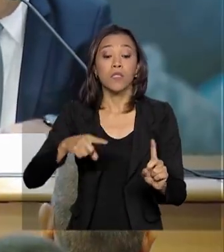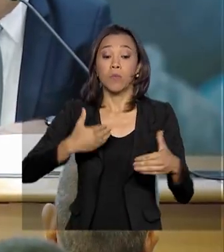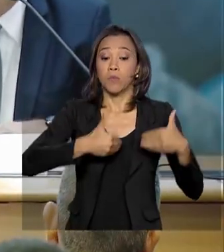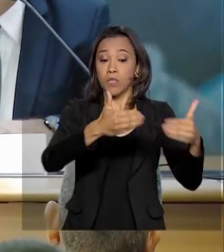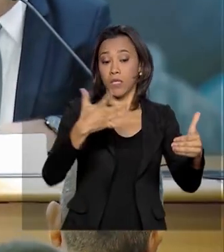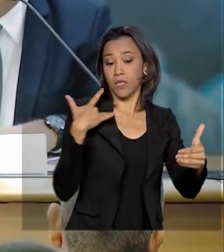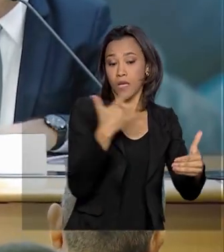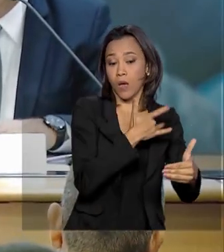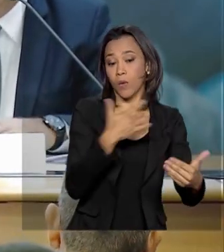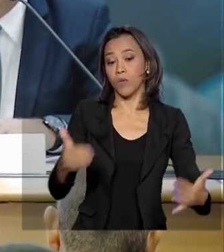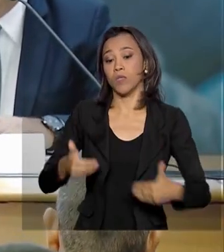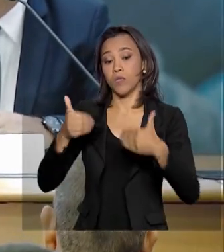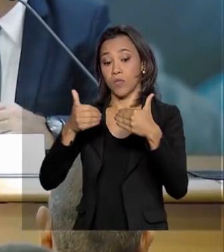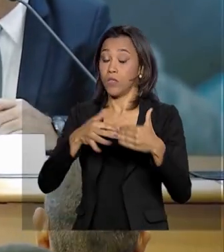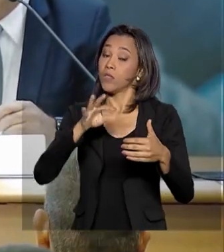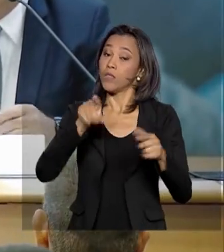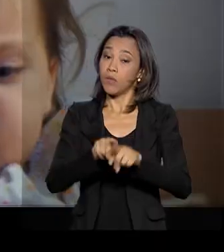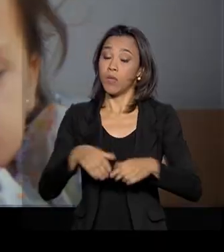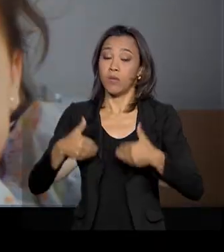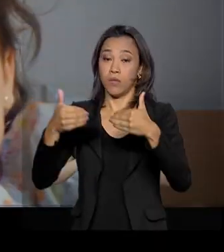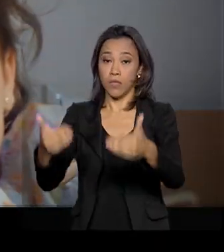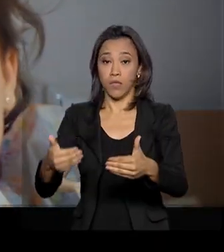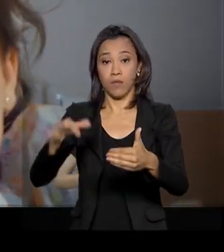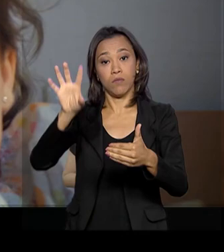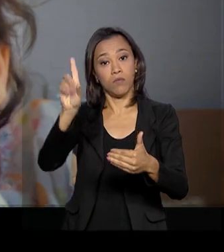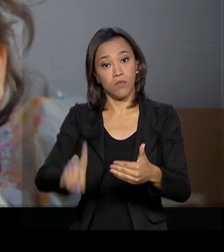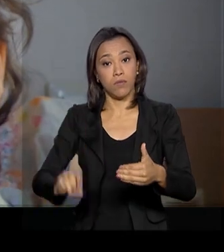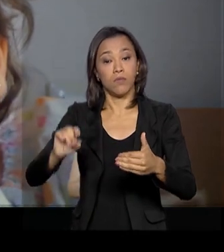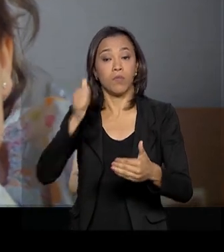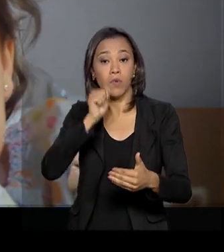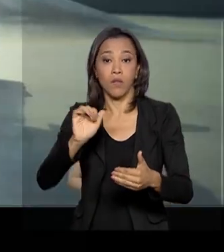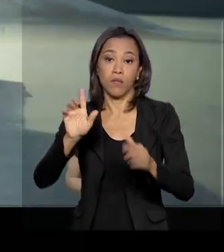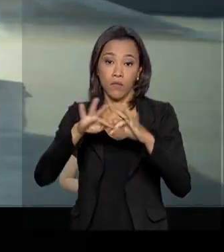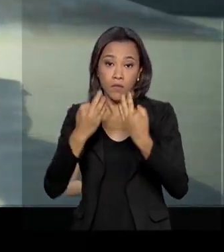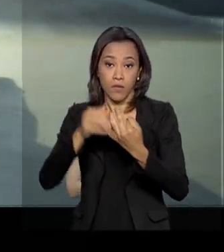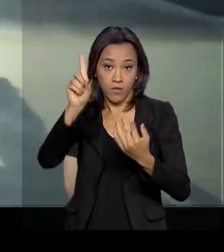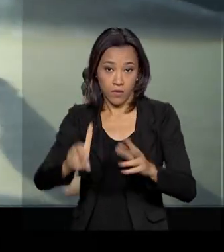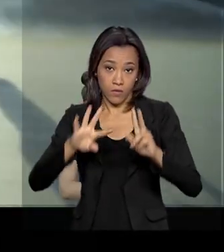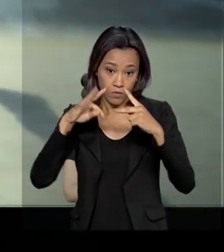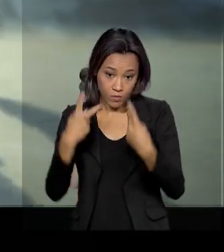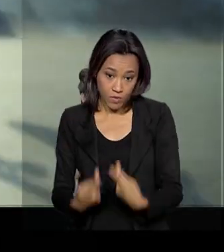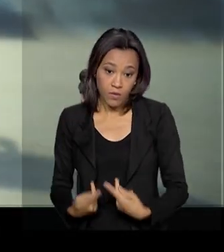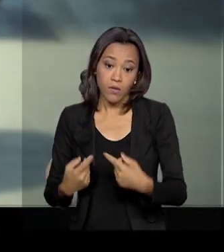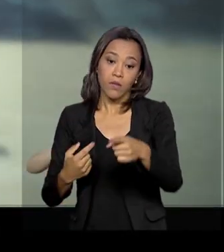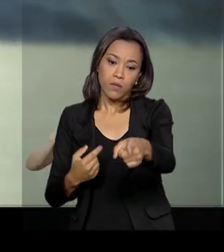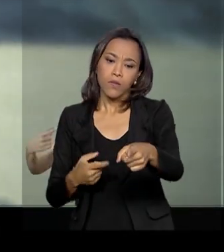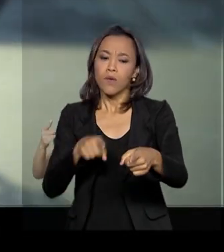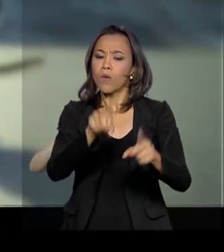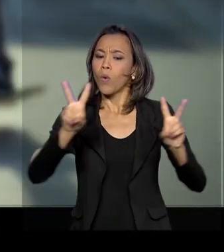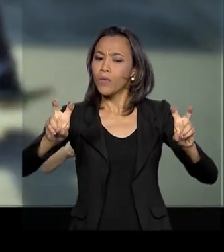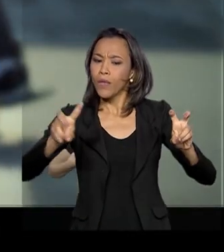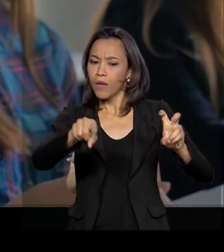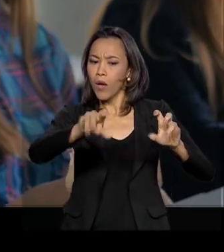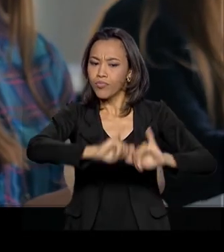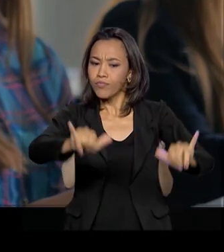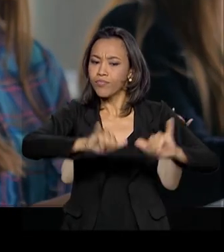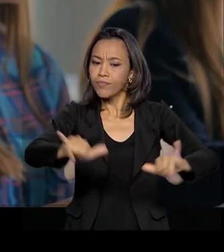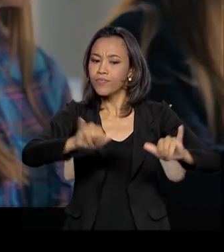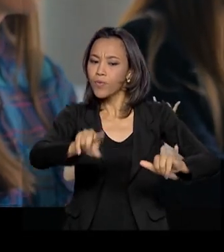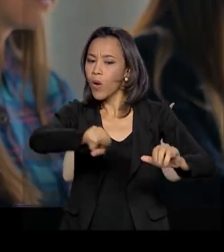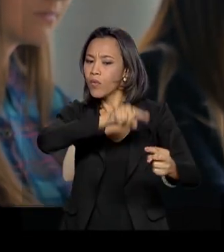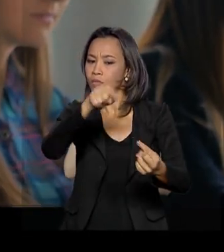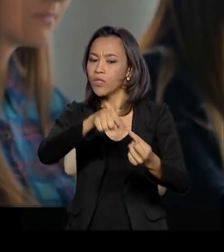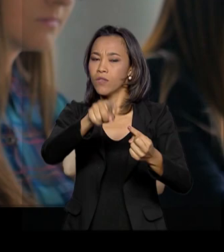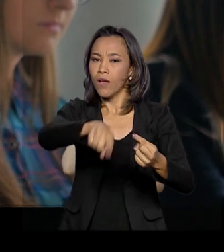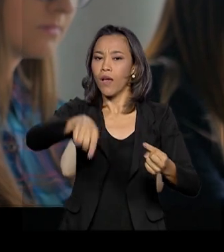e da Mulher, Família e dos Direitos Humanos lançaram uma campanha. Com o tema Adolescência Primeiro, Gravidez Depois, a ideia